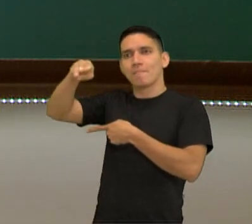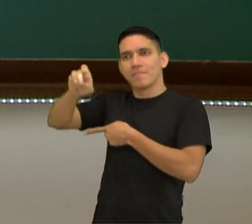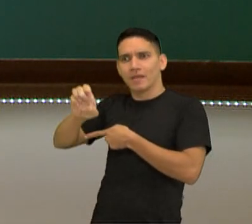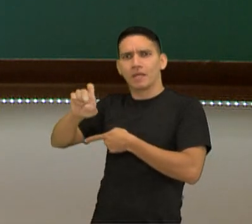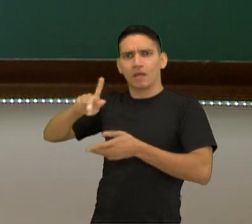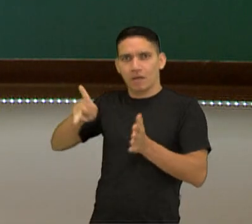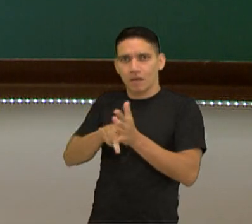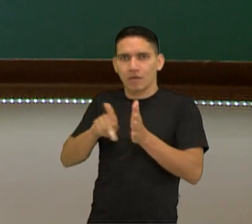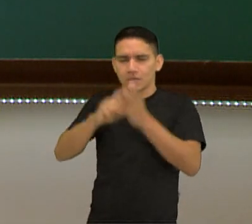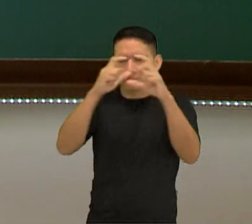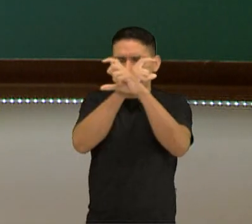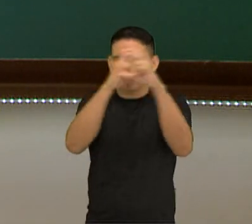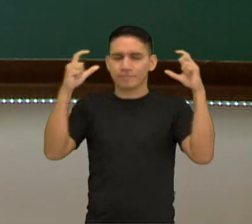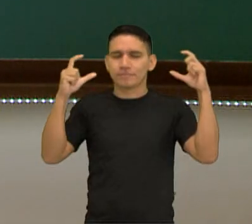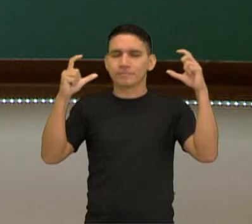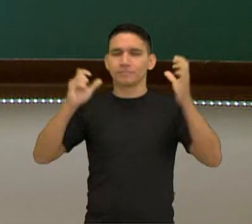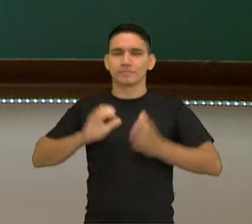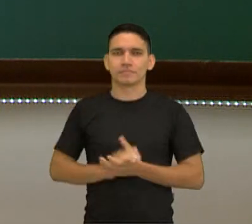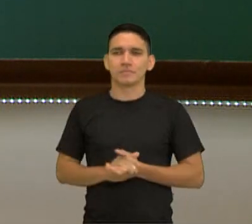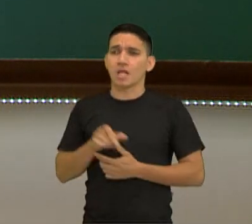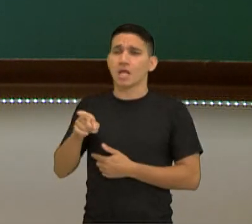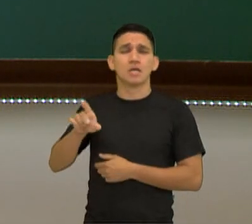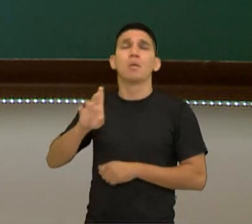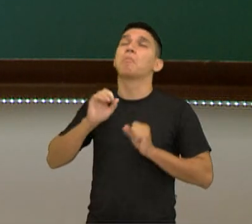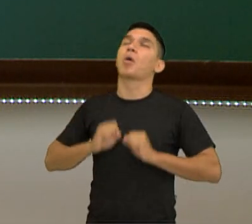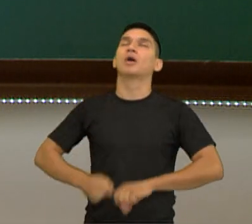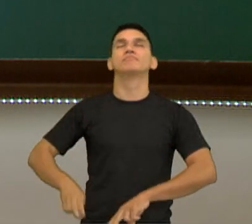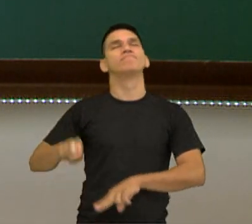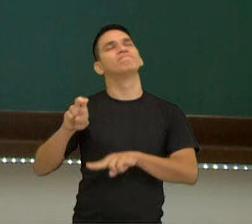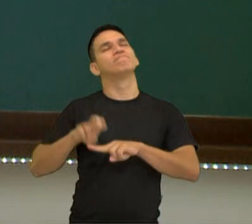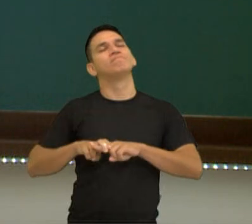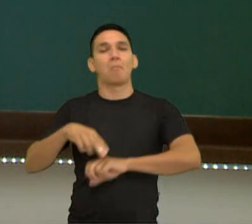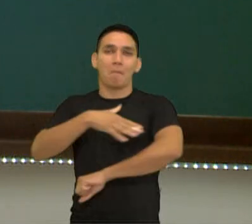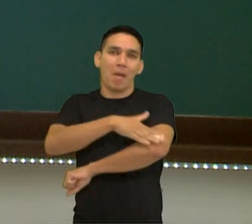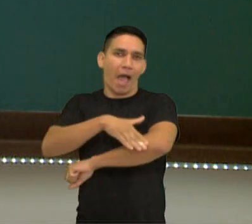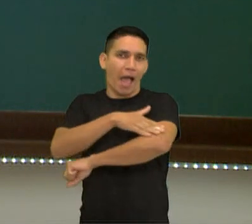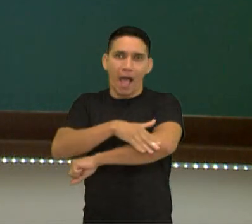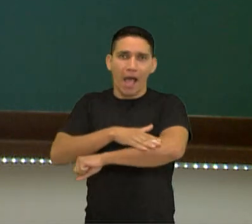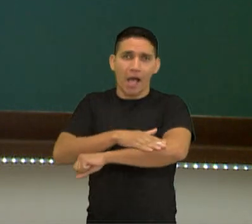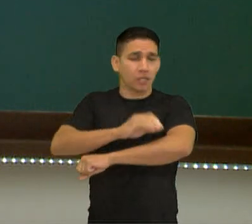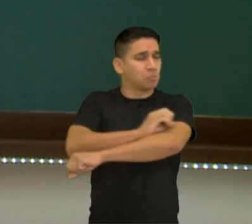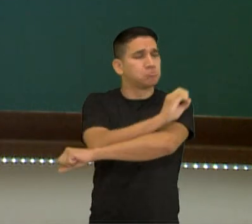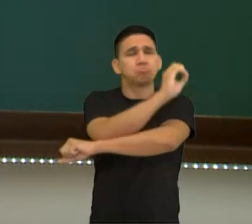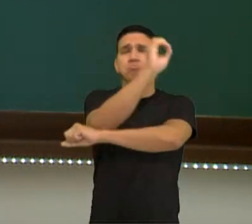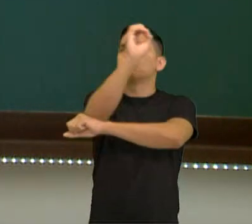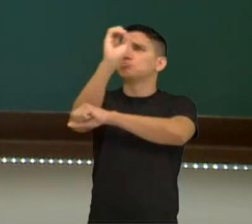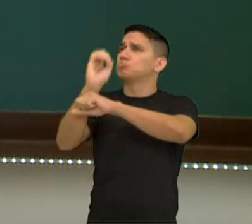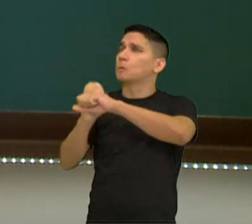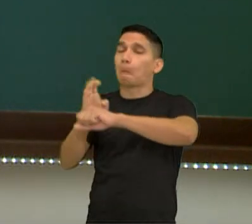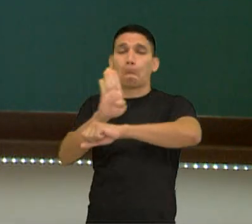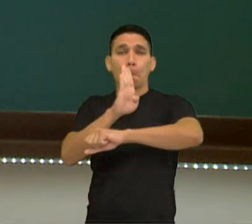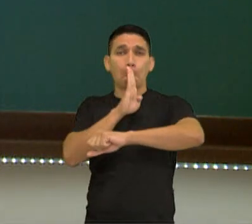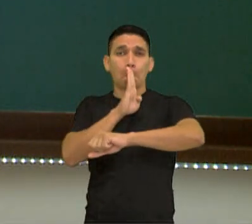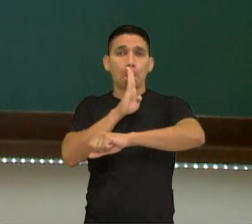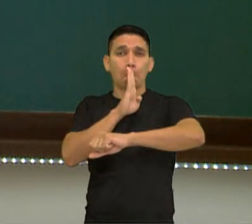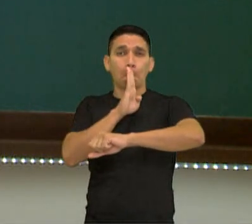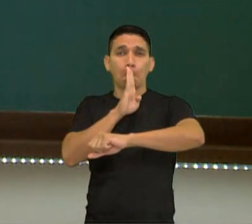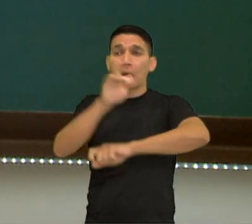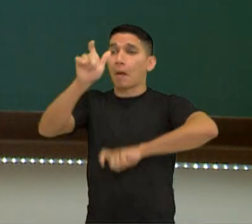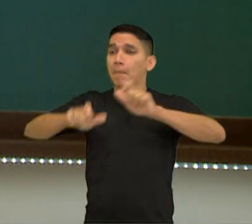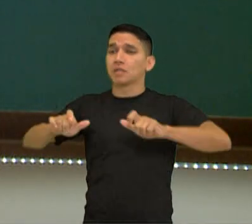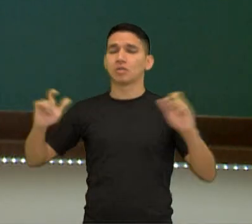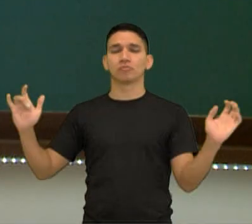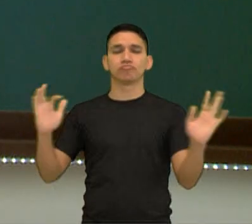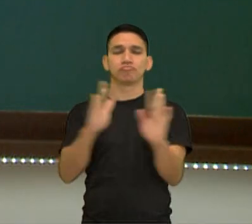Ou seja, ela pode de repente estar sentada num banco de praça o dia todo, imóvel. As pessoas vão passar por ali e